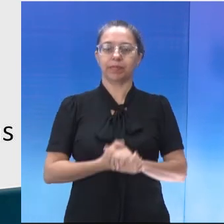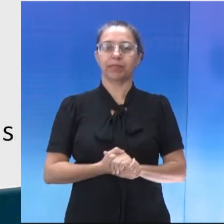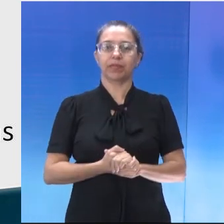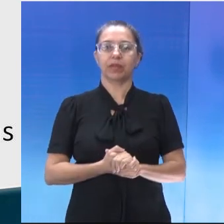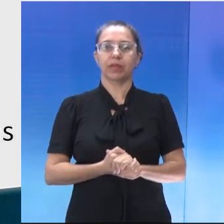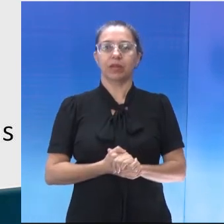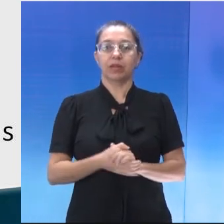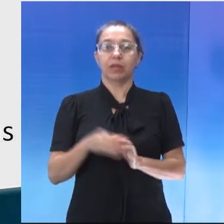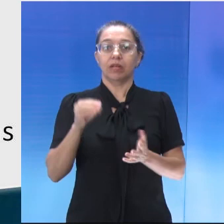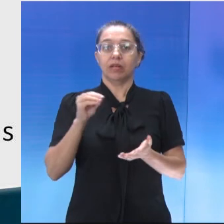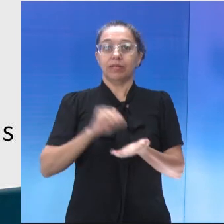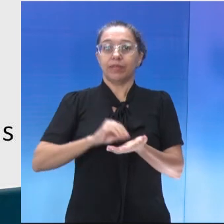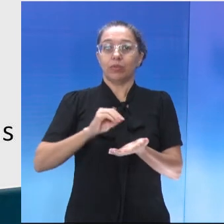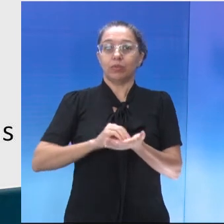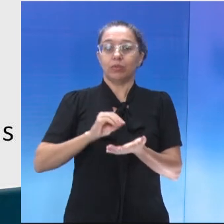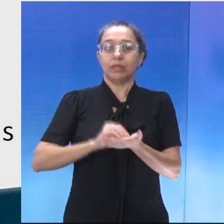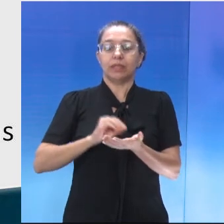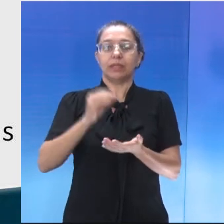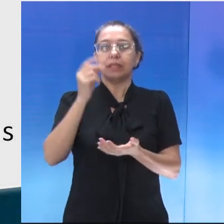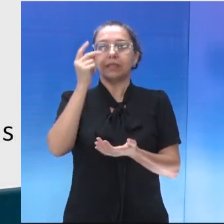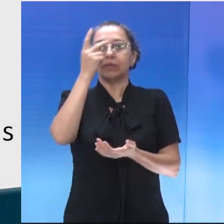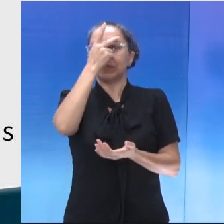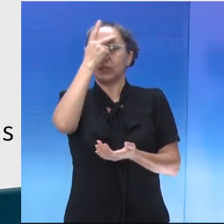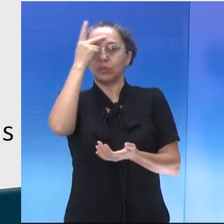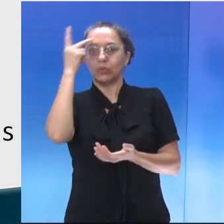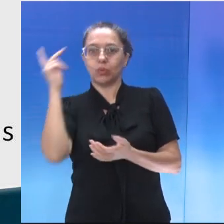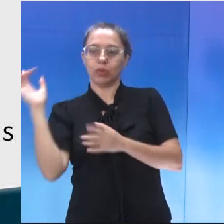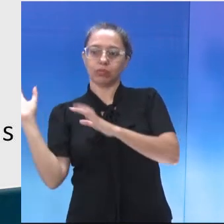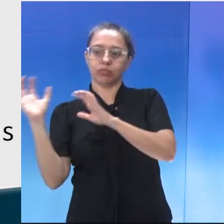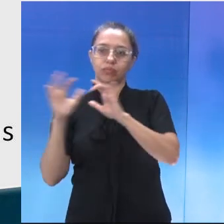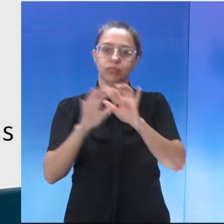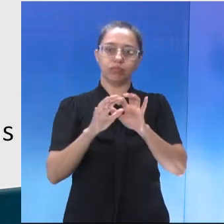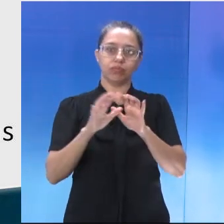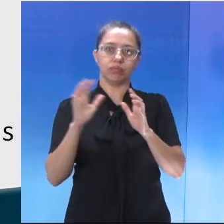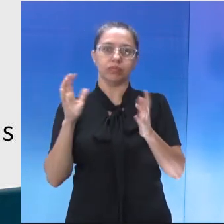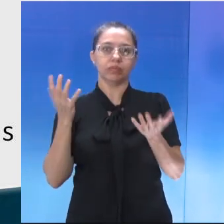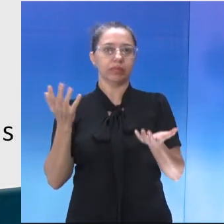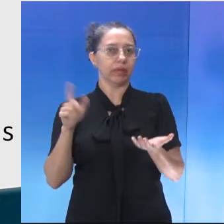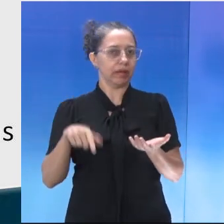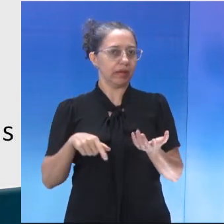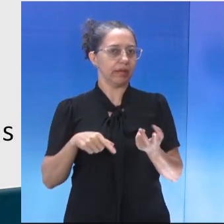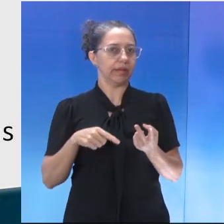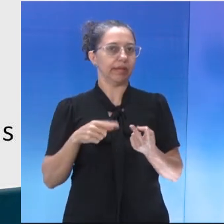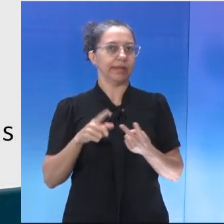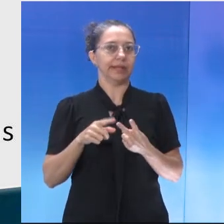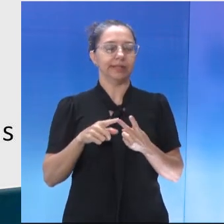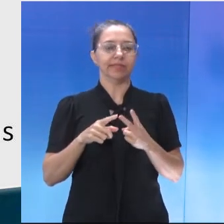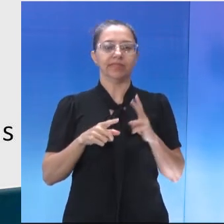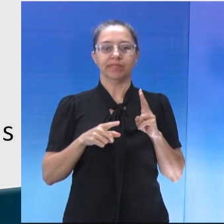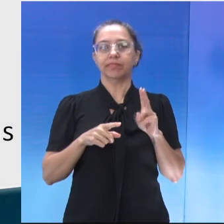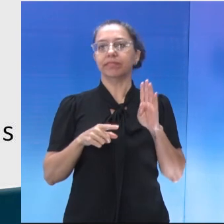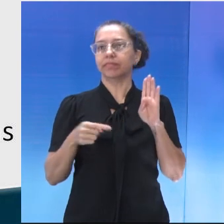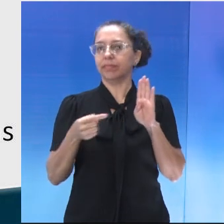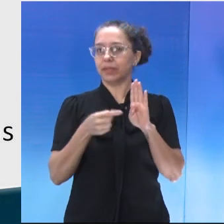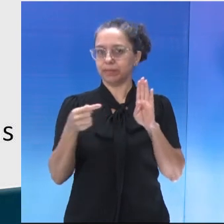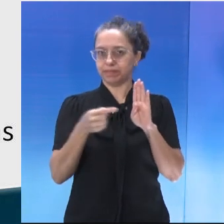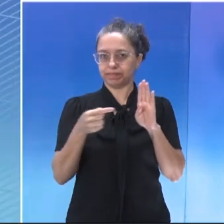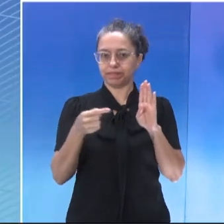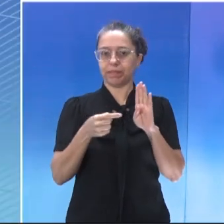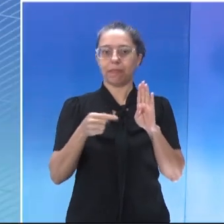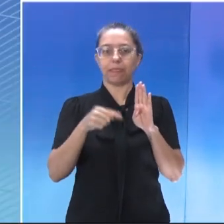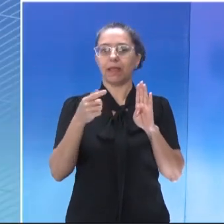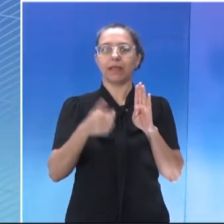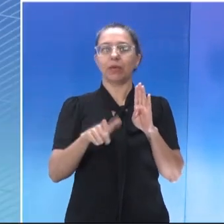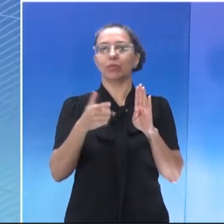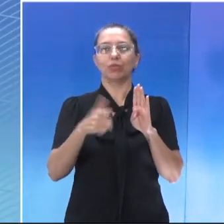antrópica? Gente, ausência da ação do homem, é isso que o texto está falando? Então a resposta é essa. O